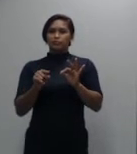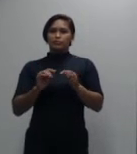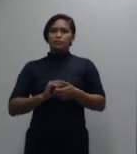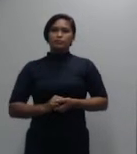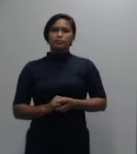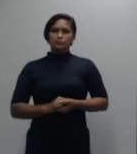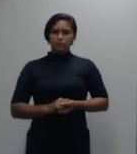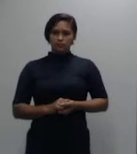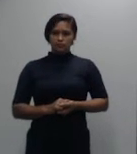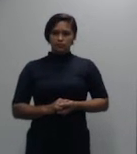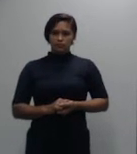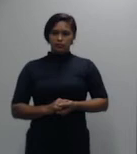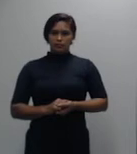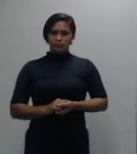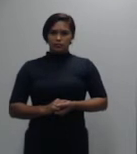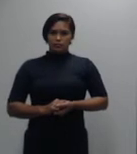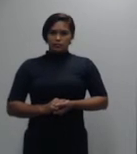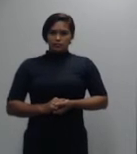oi